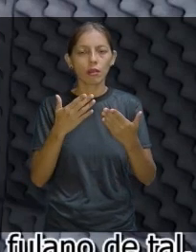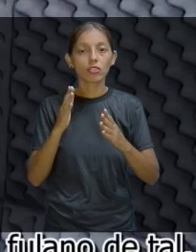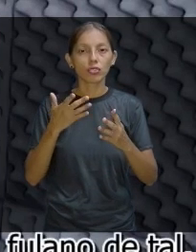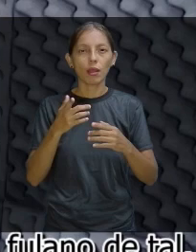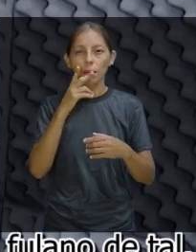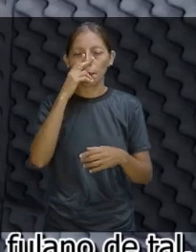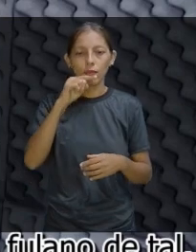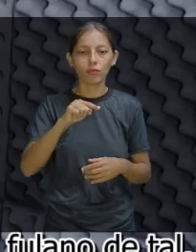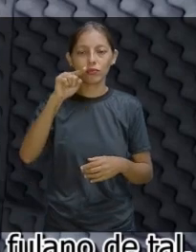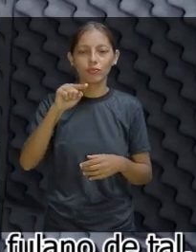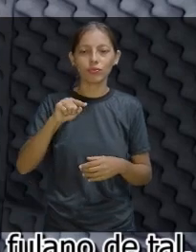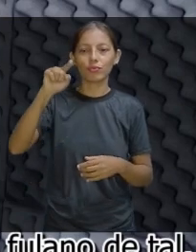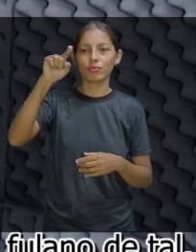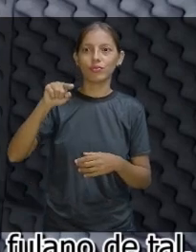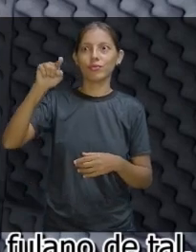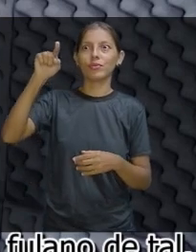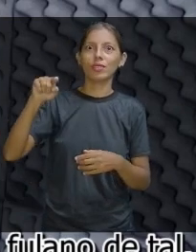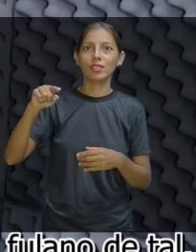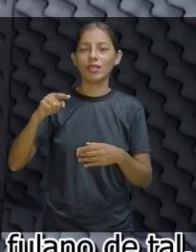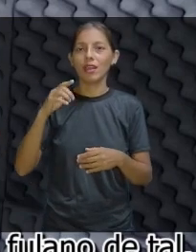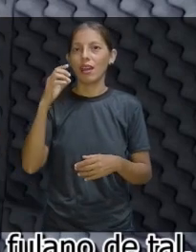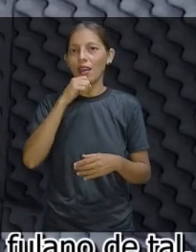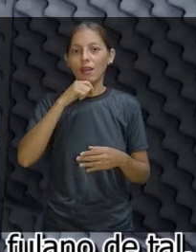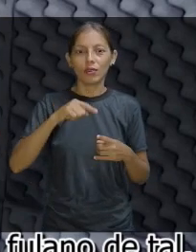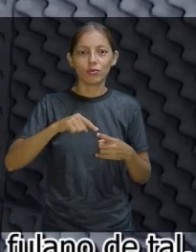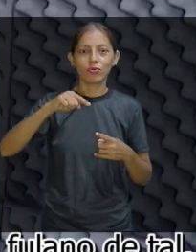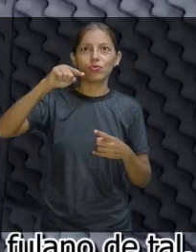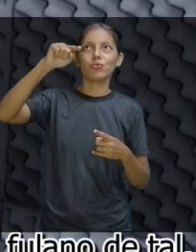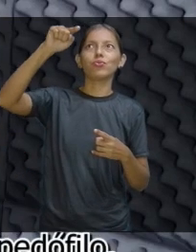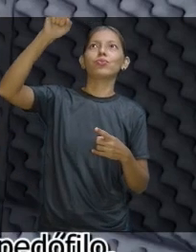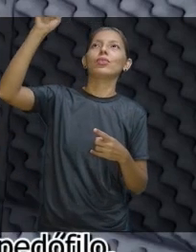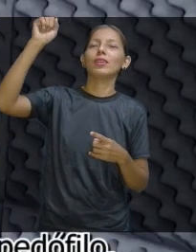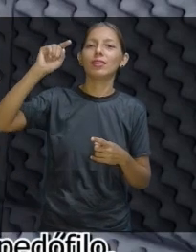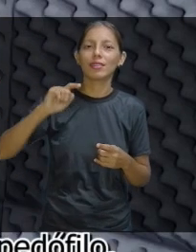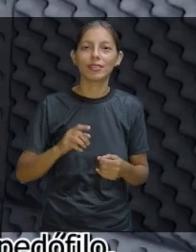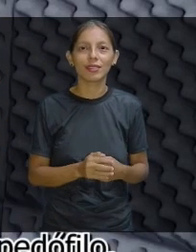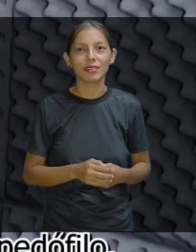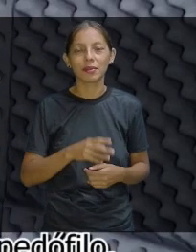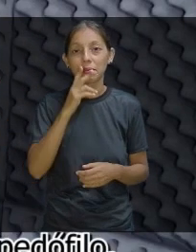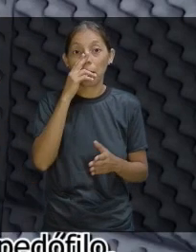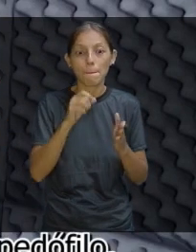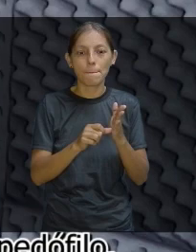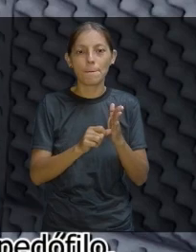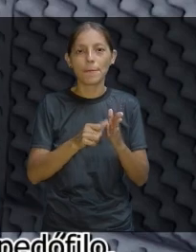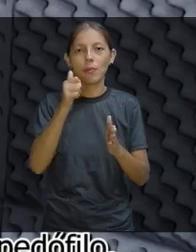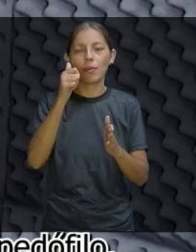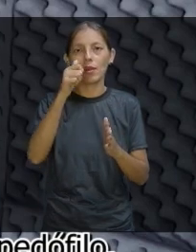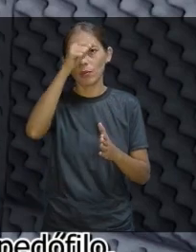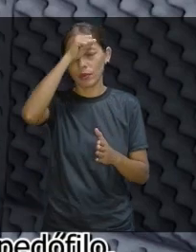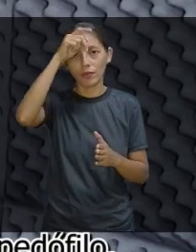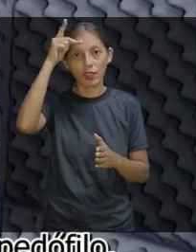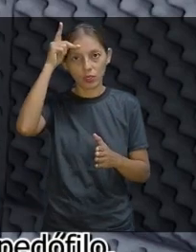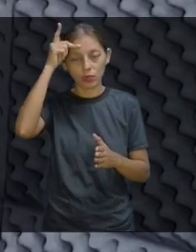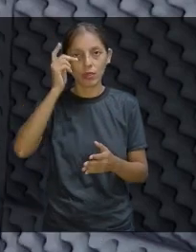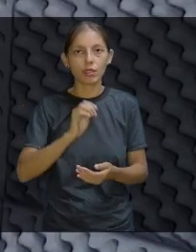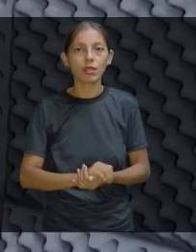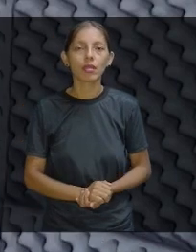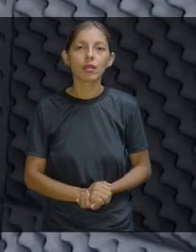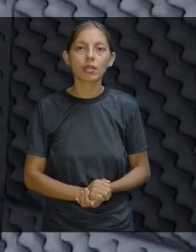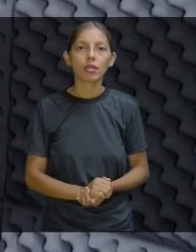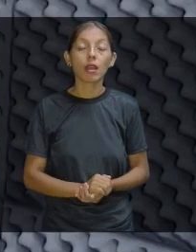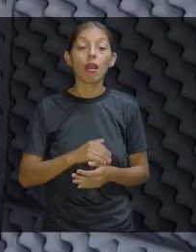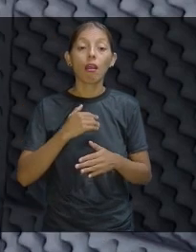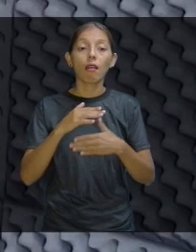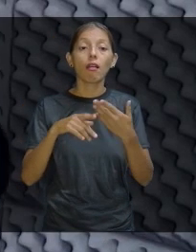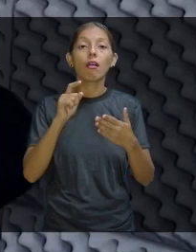domingo. Na sexta-feira, nos grupos de WhatsApp, alguém colocou lá: fulano de tal, o primeiro candidato ao prefeito, que era o líder, ele é pedófilo. Isso